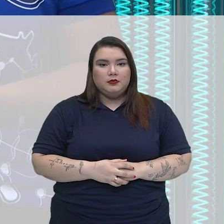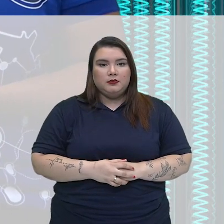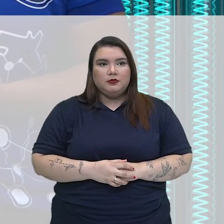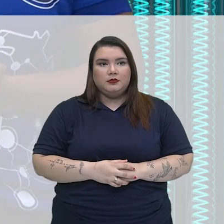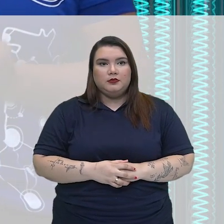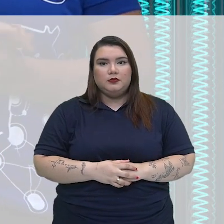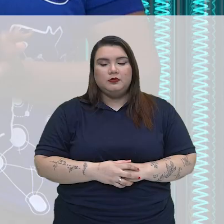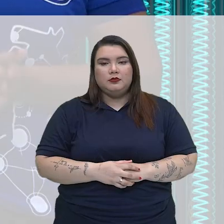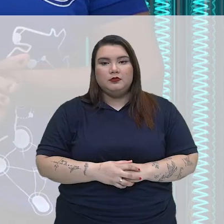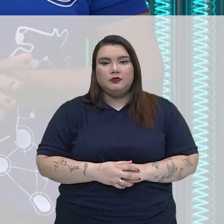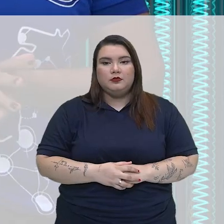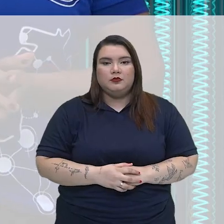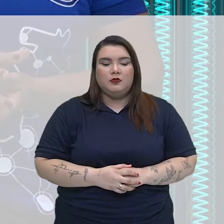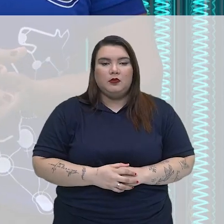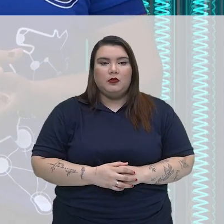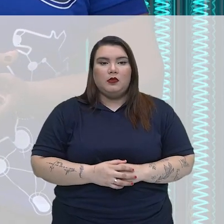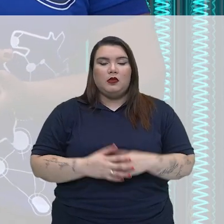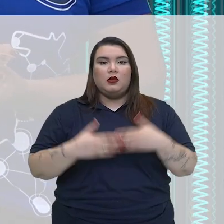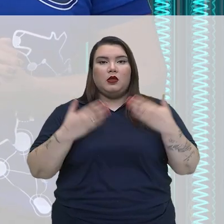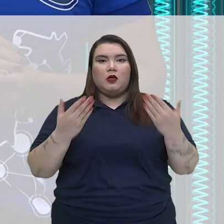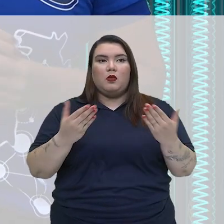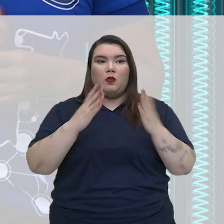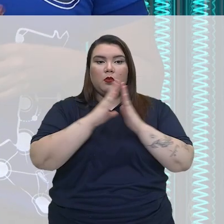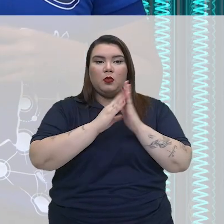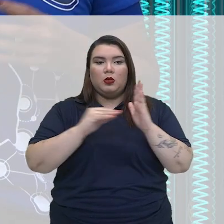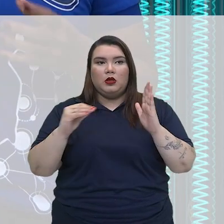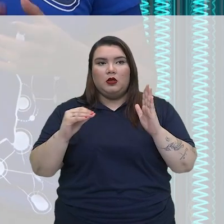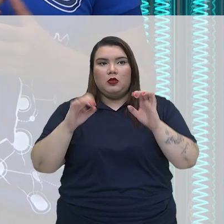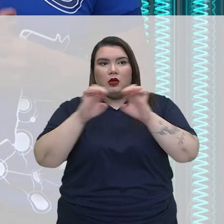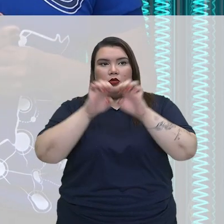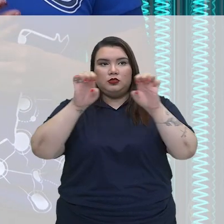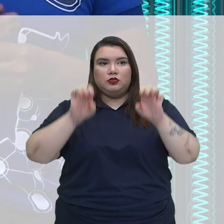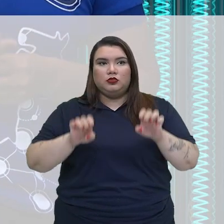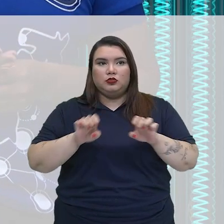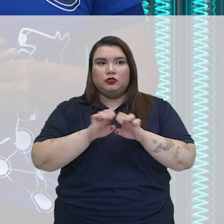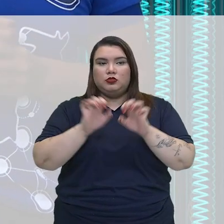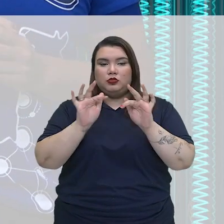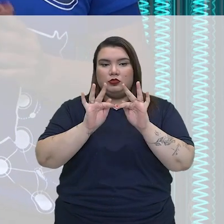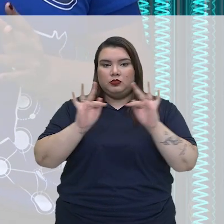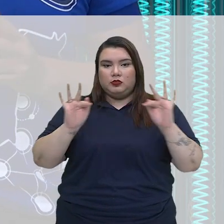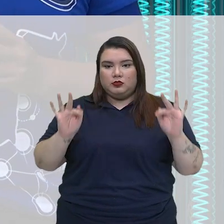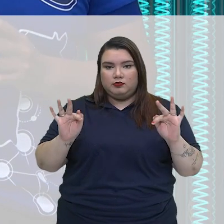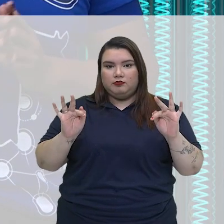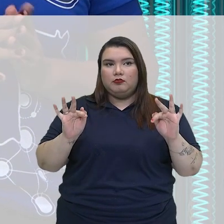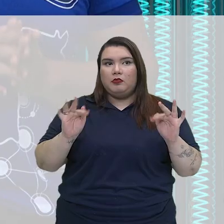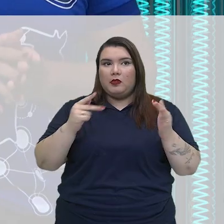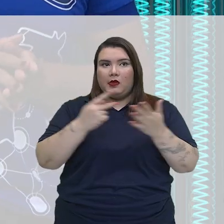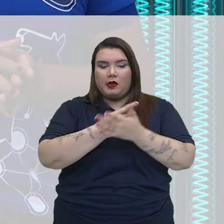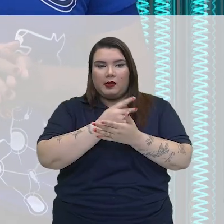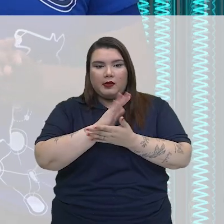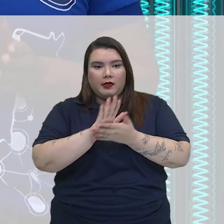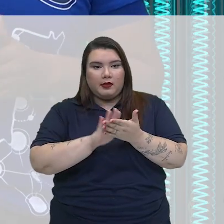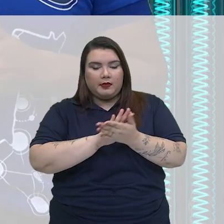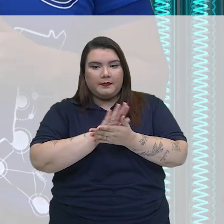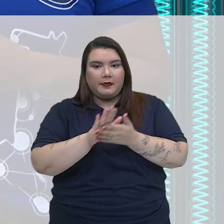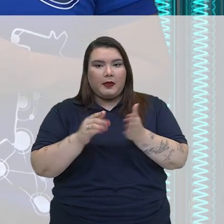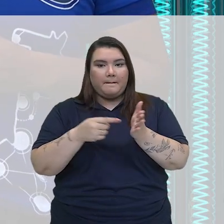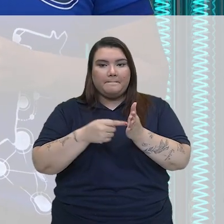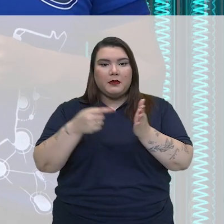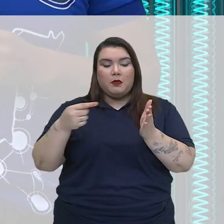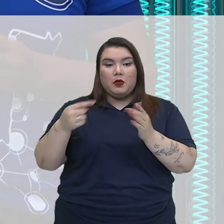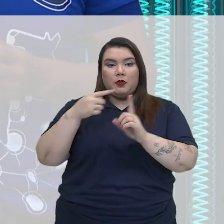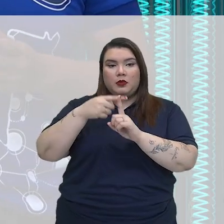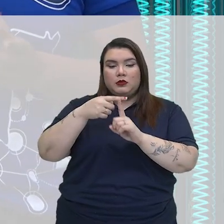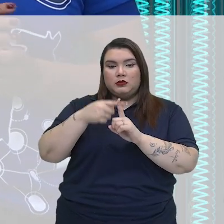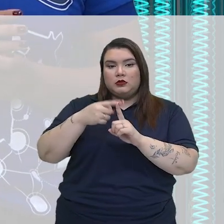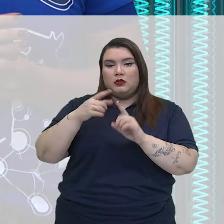Vamos lá. Um modelo aqui para que vocês possam formar frases sem errar. Primeiro, na forma